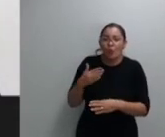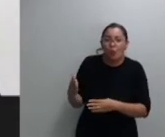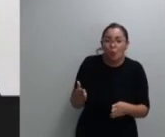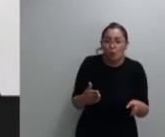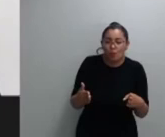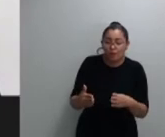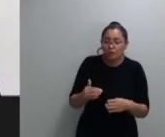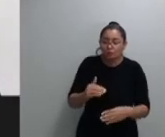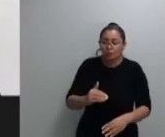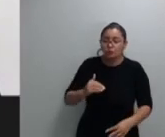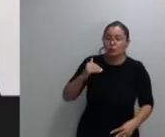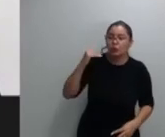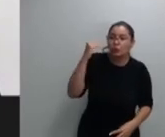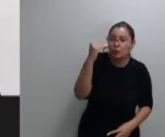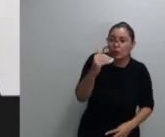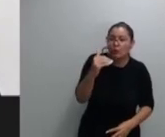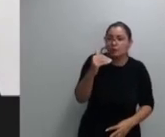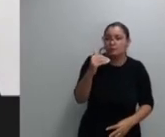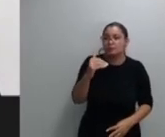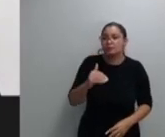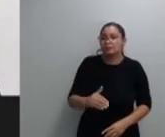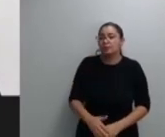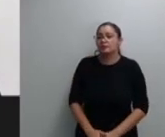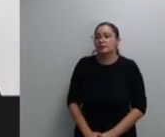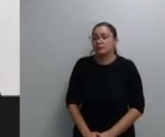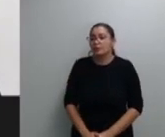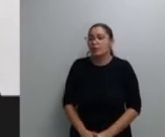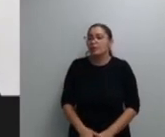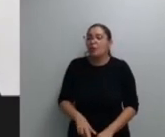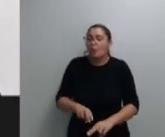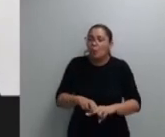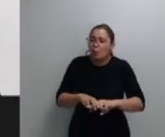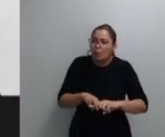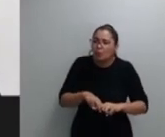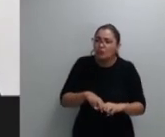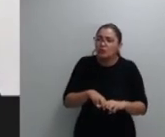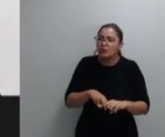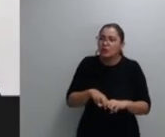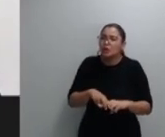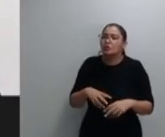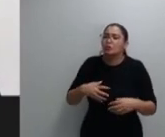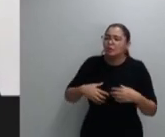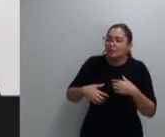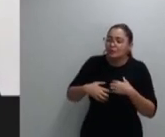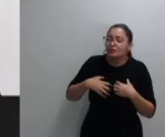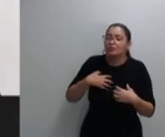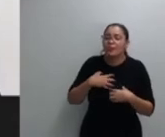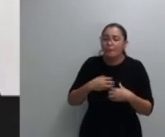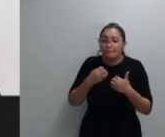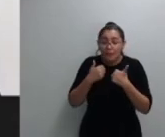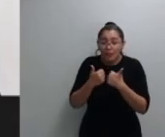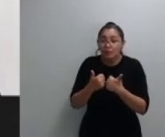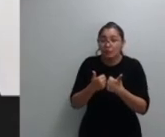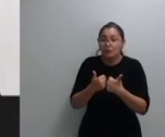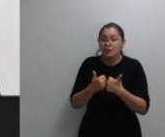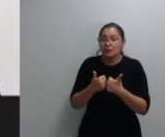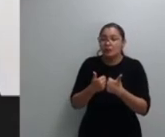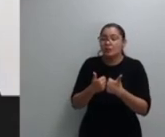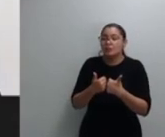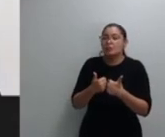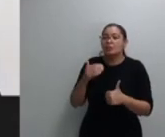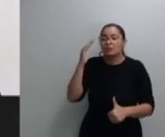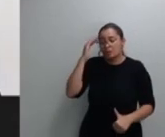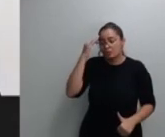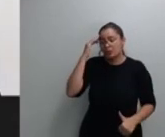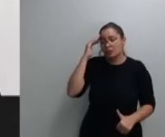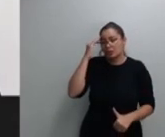ao lustro então por isso que me senti à vontade no sentido de compreender